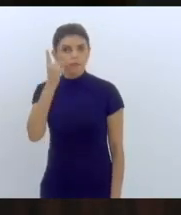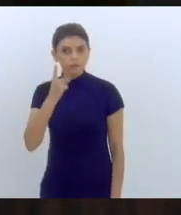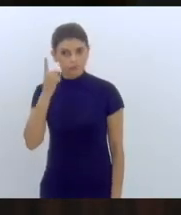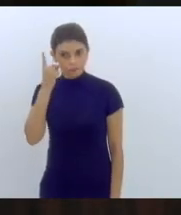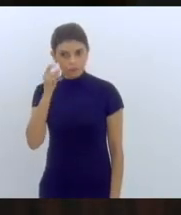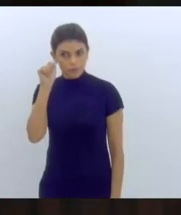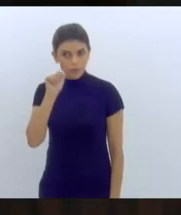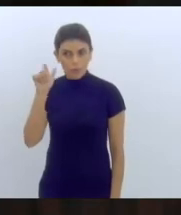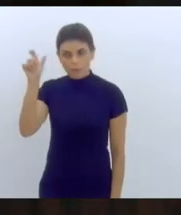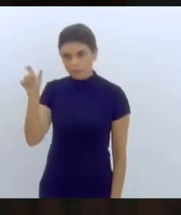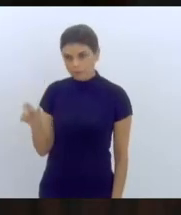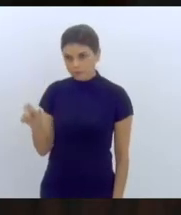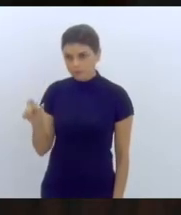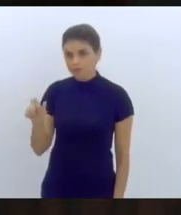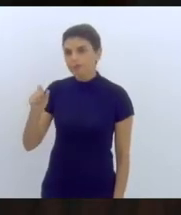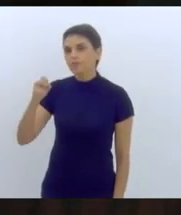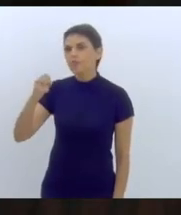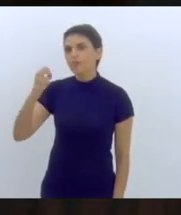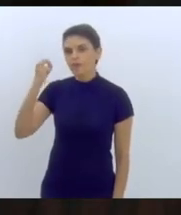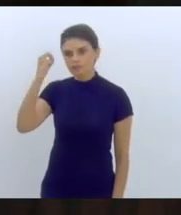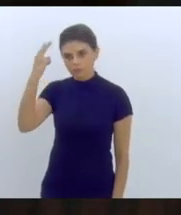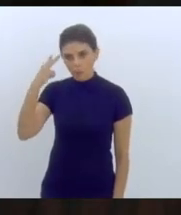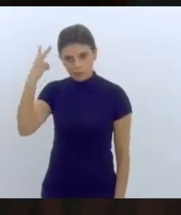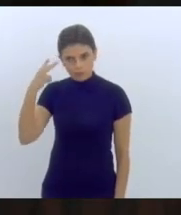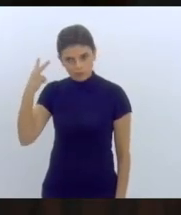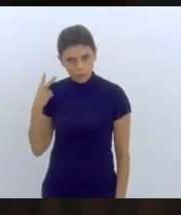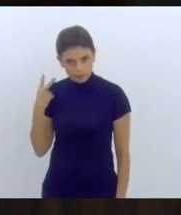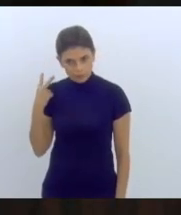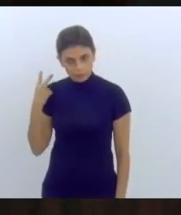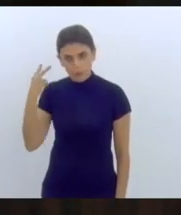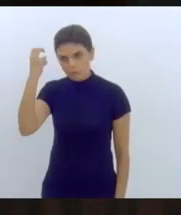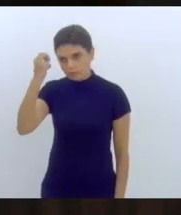Deputada Verônica Lima.